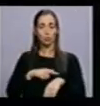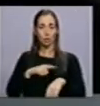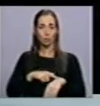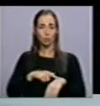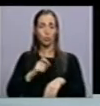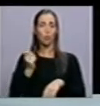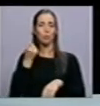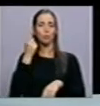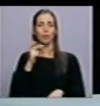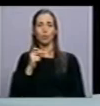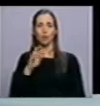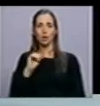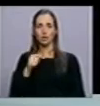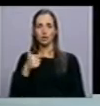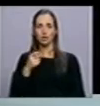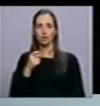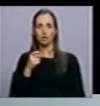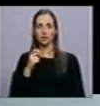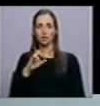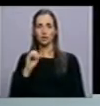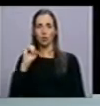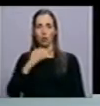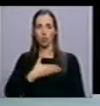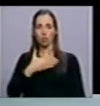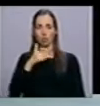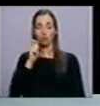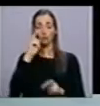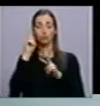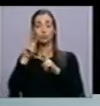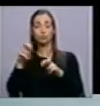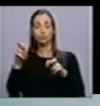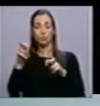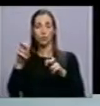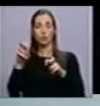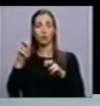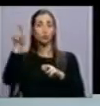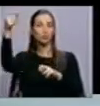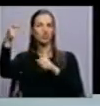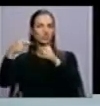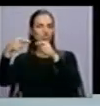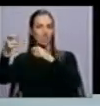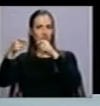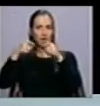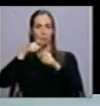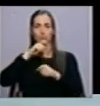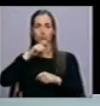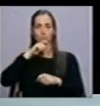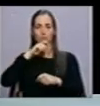primeiro asteroide interestelar, aquele que foi descoberto, cuja proveniência veio de uma outra estrela, provavelmente